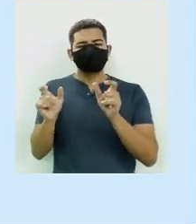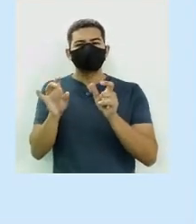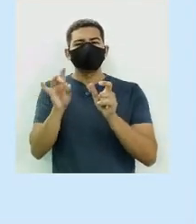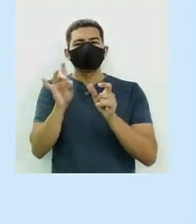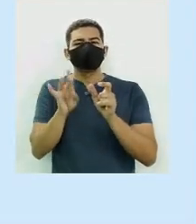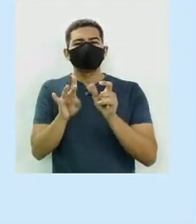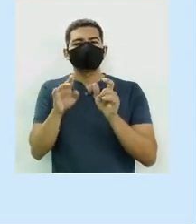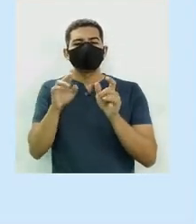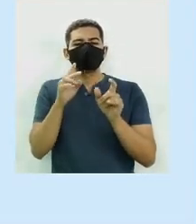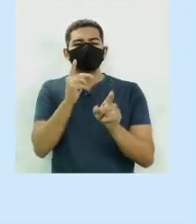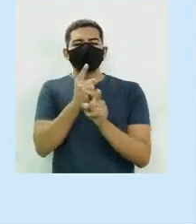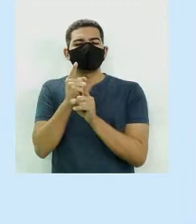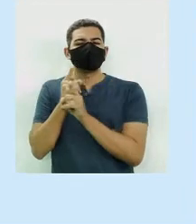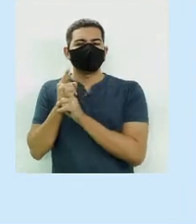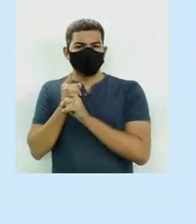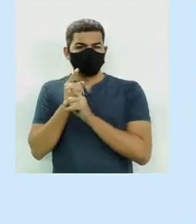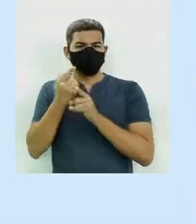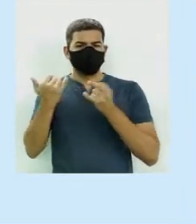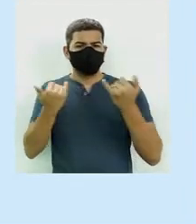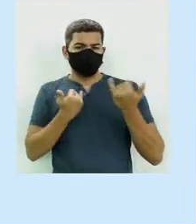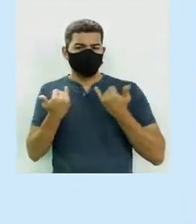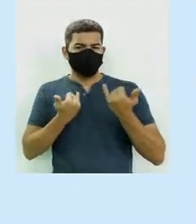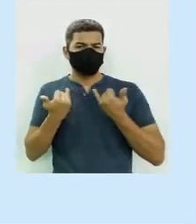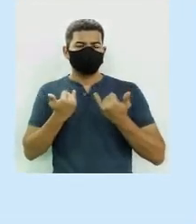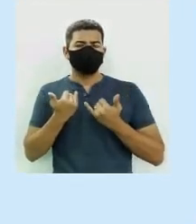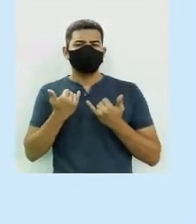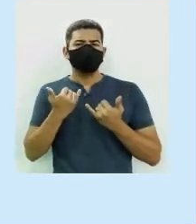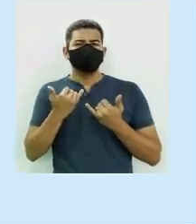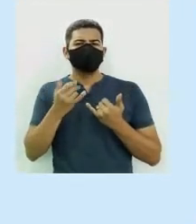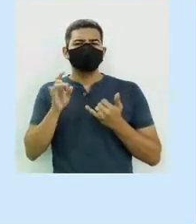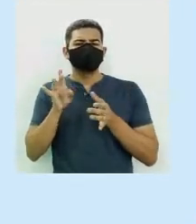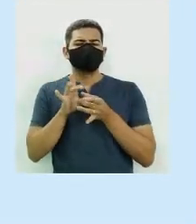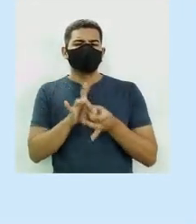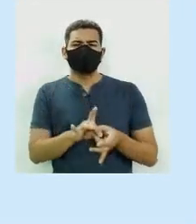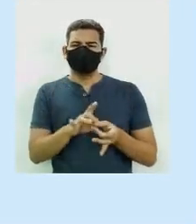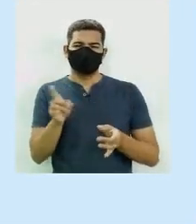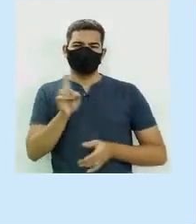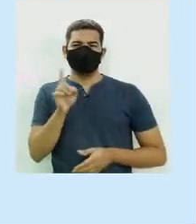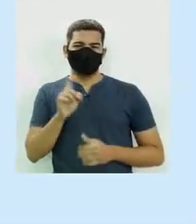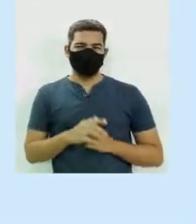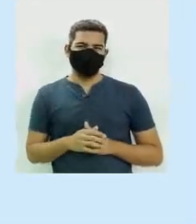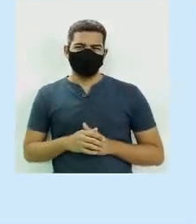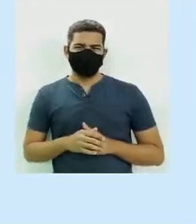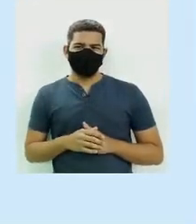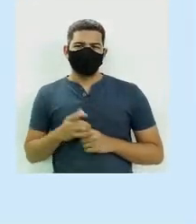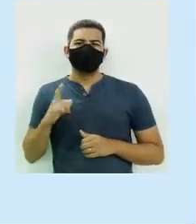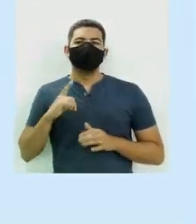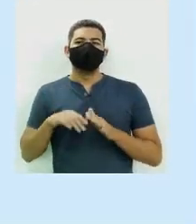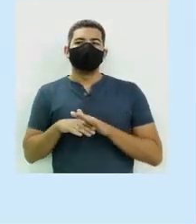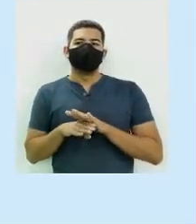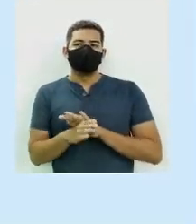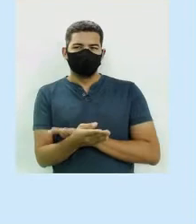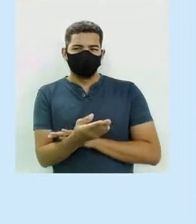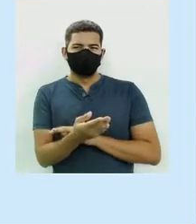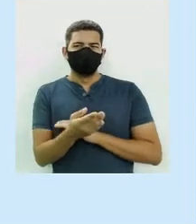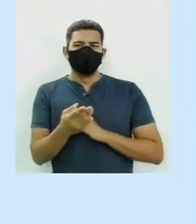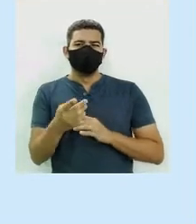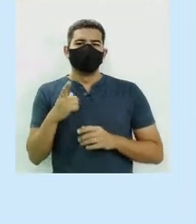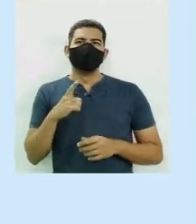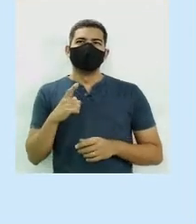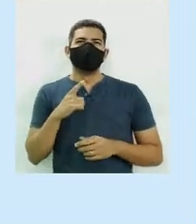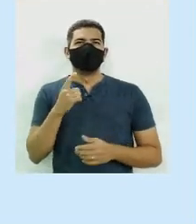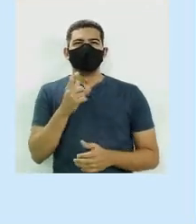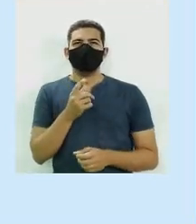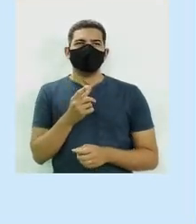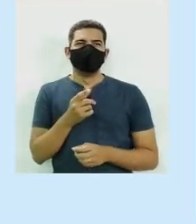apenas identificar informações ali no contexto. A gente está um pouco acostumado, às vezes até bitolado, né,